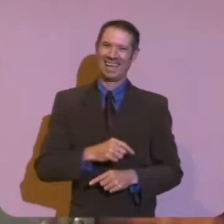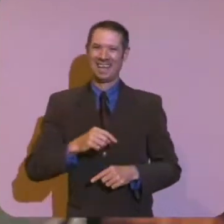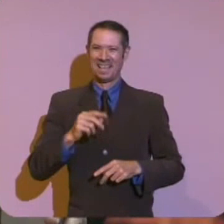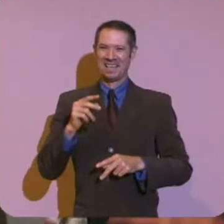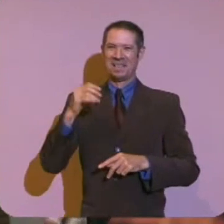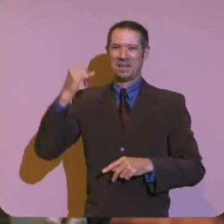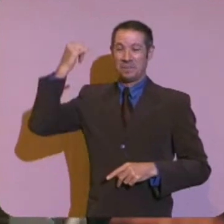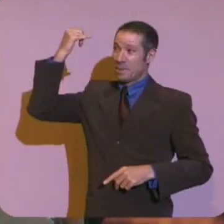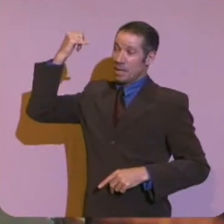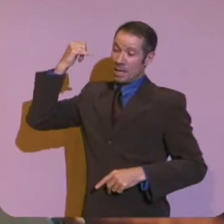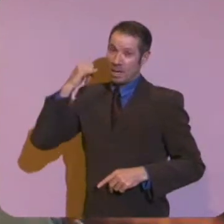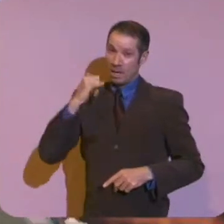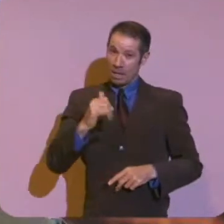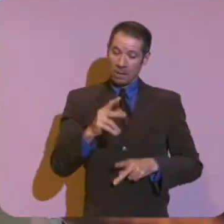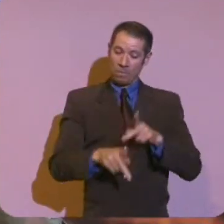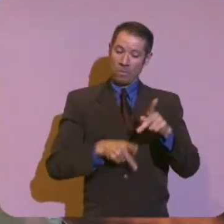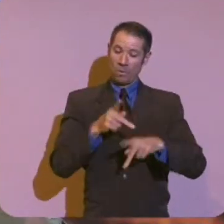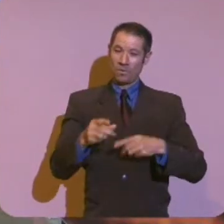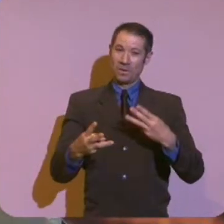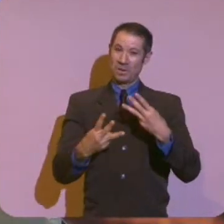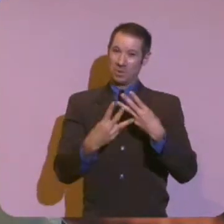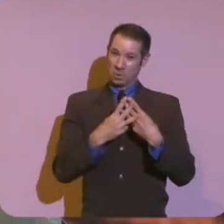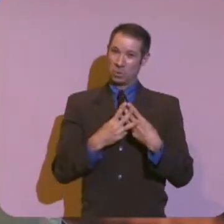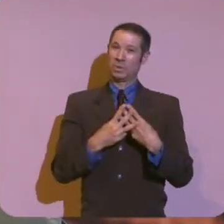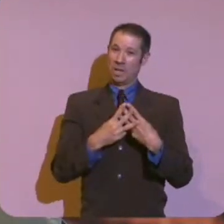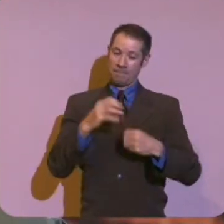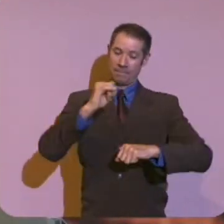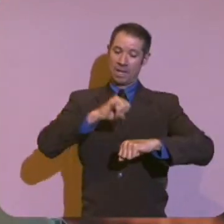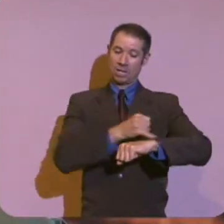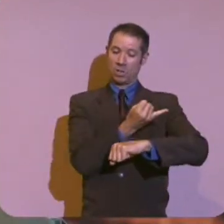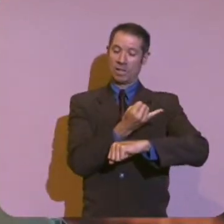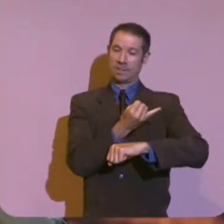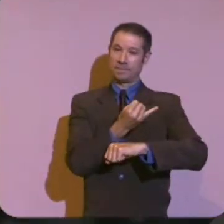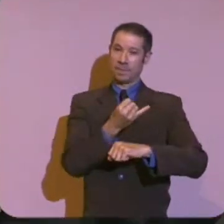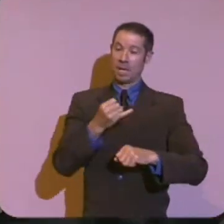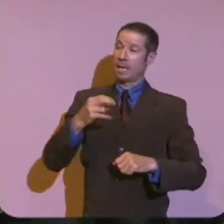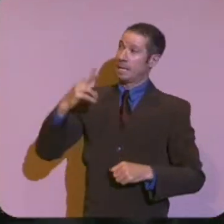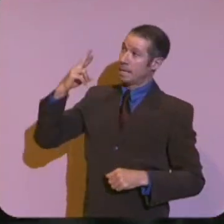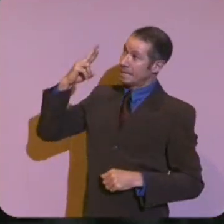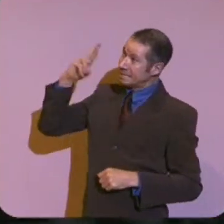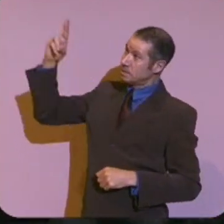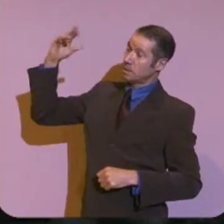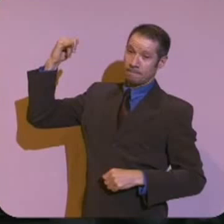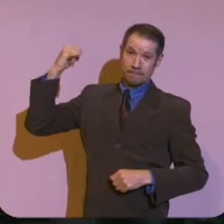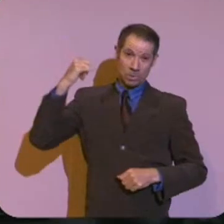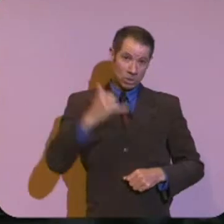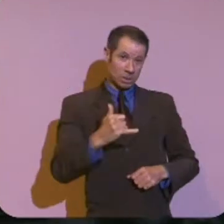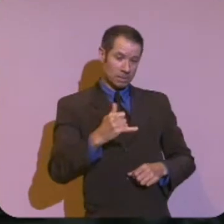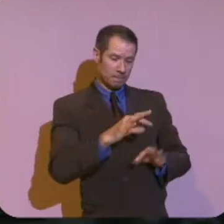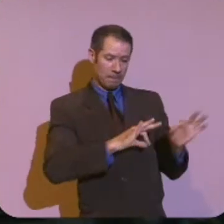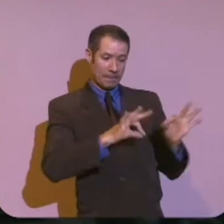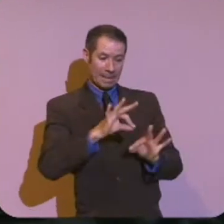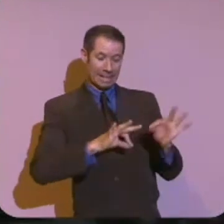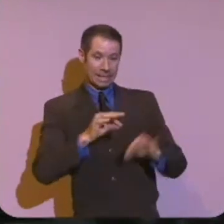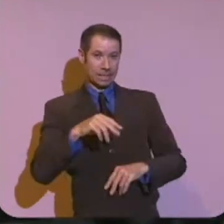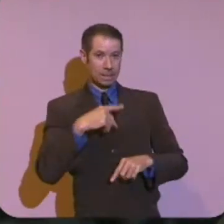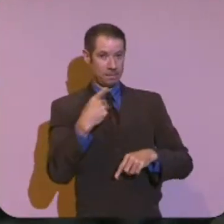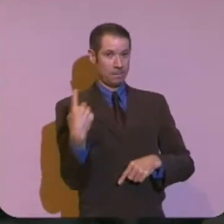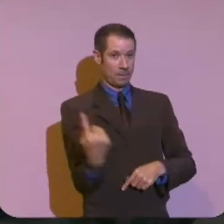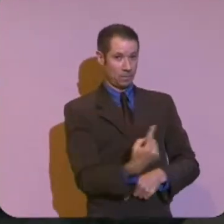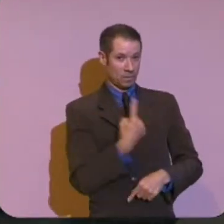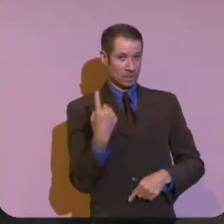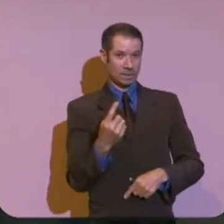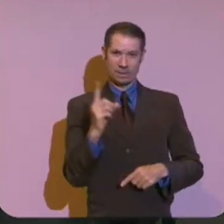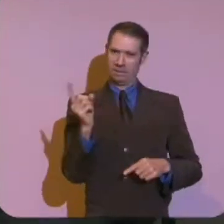aos habitantes de Jerusalém: assim diz o Senhor, planejo calamidade para vocês e não o